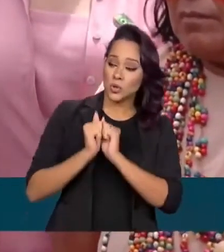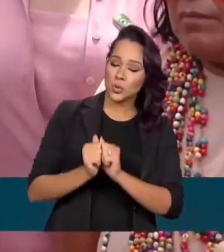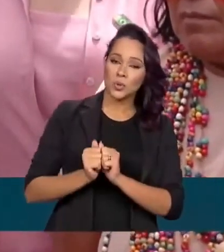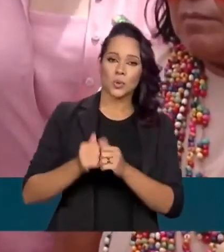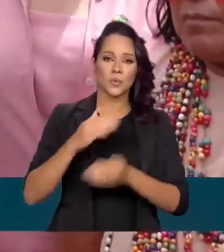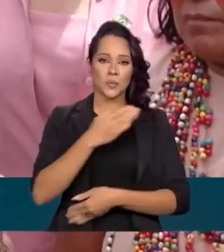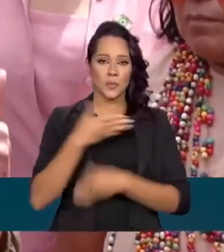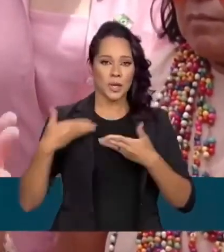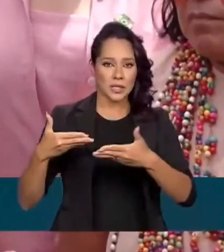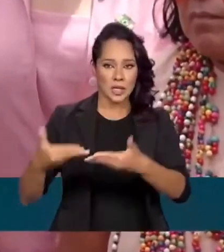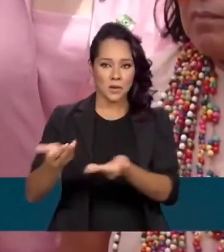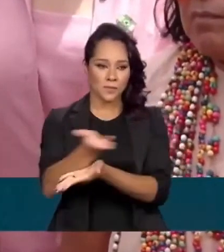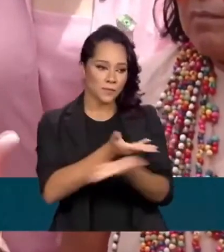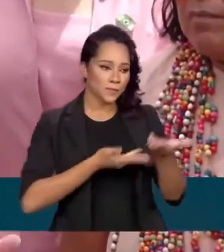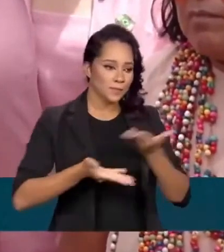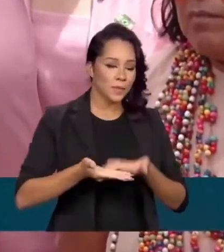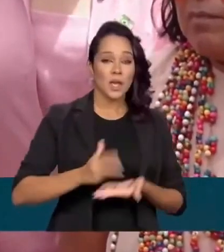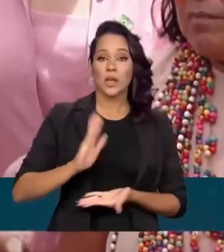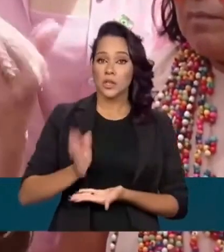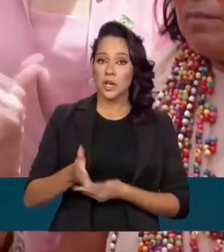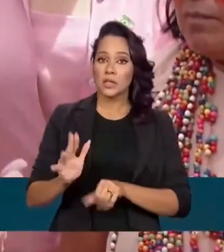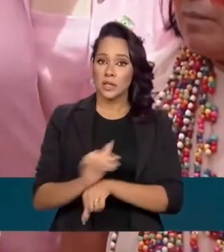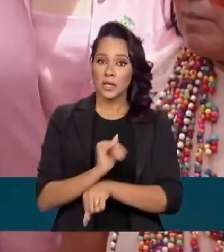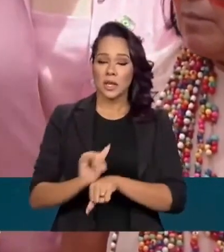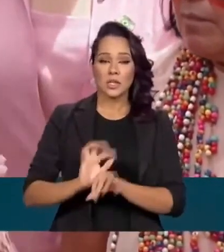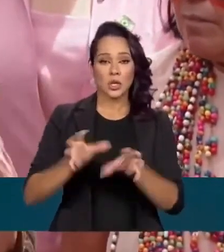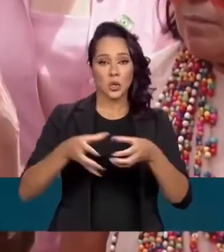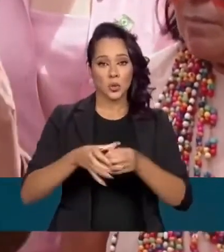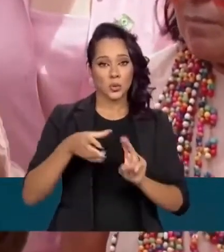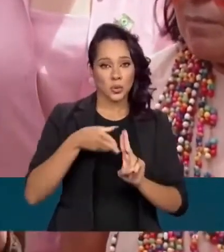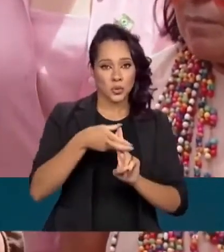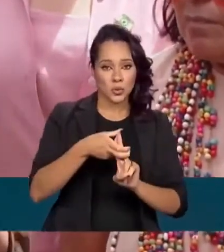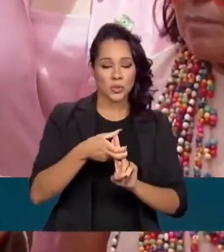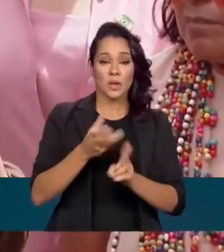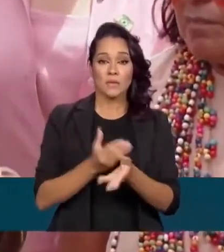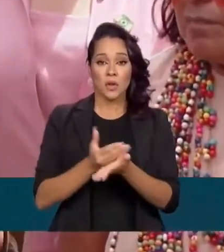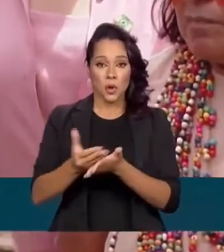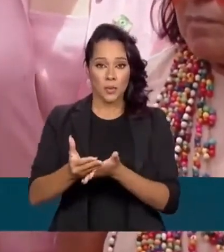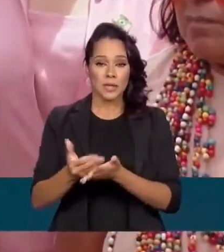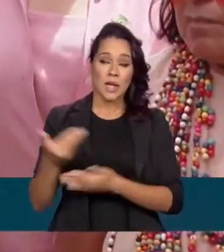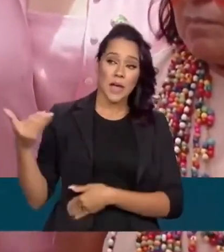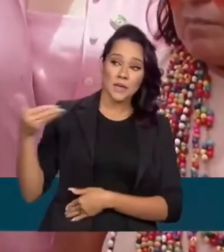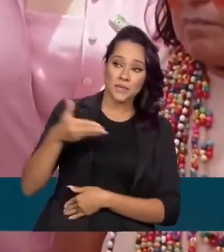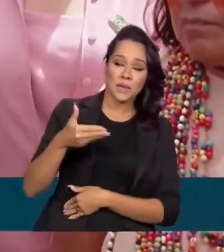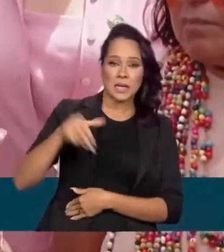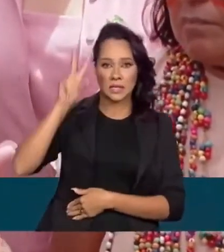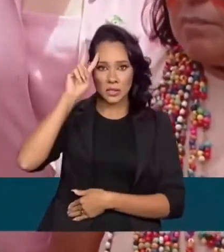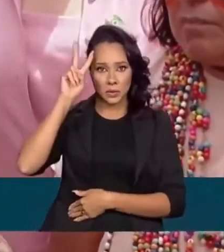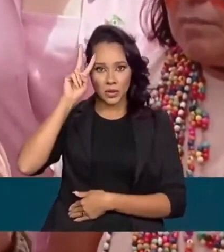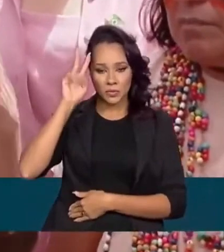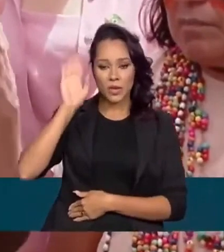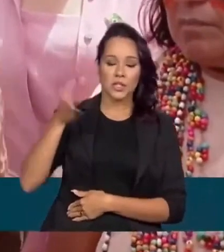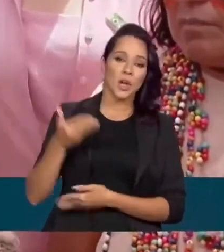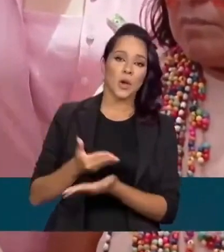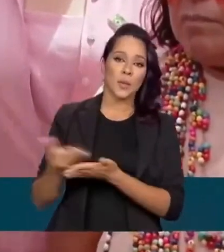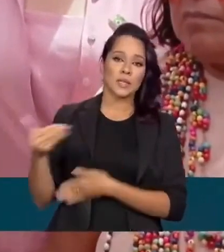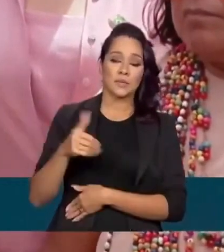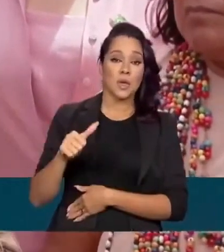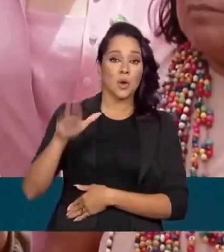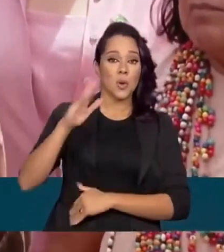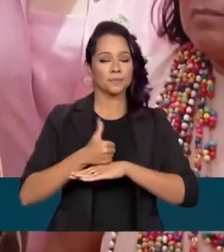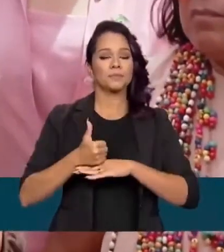dos ministérios e já estamos agindo. A força do SUS começará a vir a partir de segunda-feira com